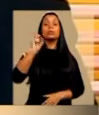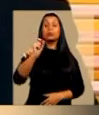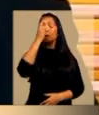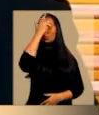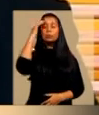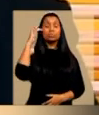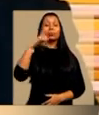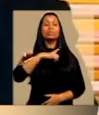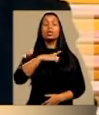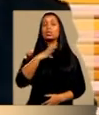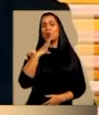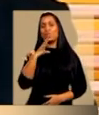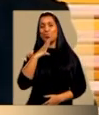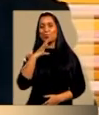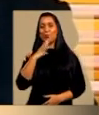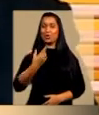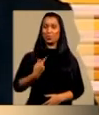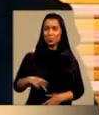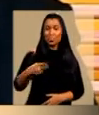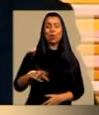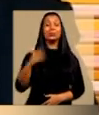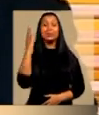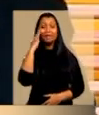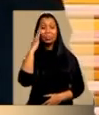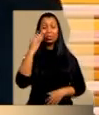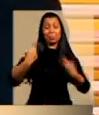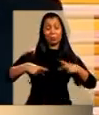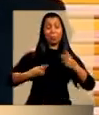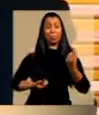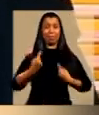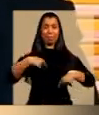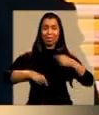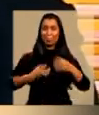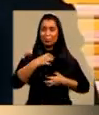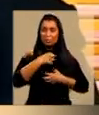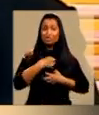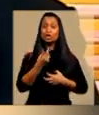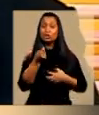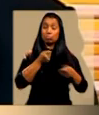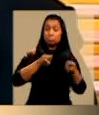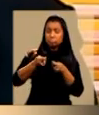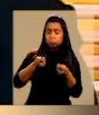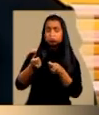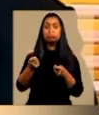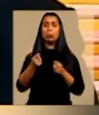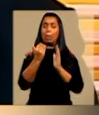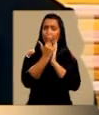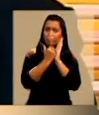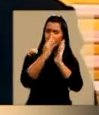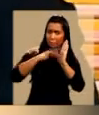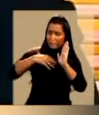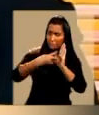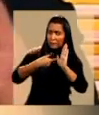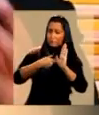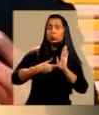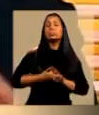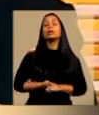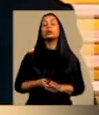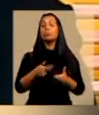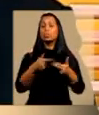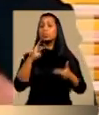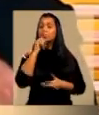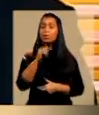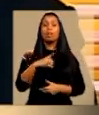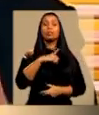muito importante a pessoa ter esses conhecimentos técnicos, ela saber lidar com o emocional, ter os seus controles de finanças pessoais, o planejamento. Uma coisa que eu